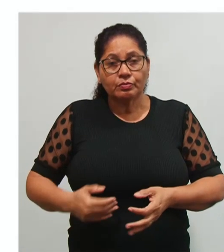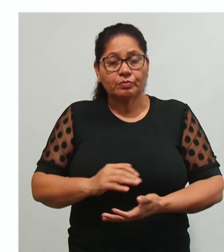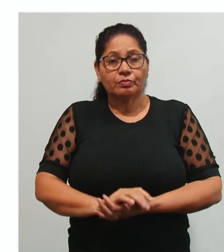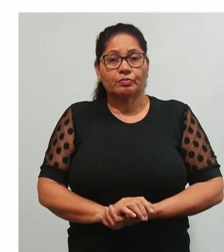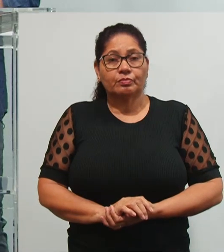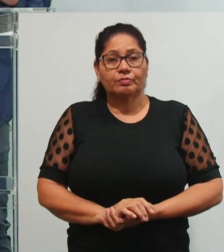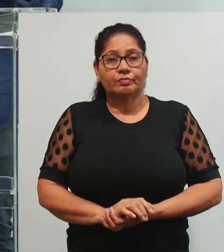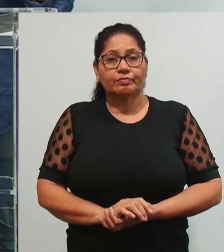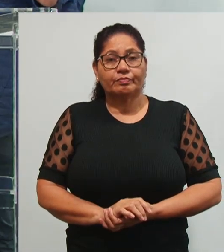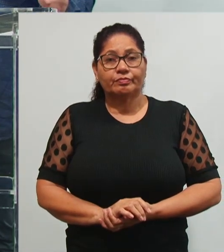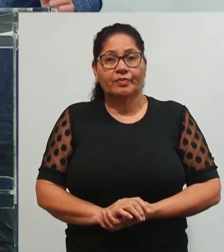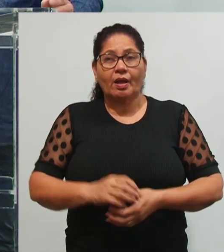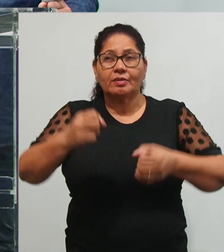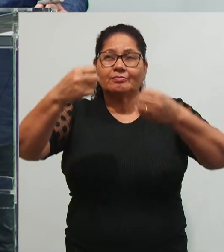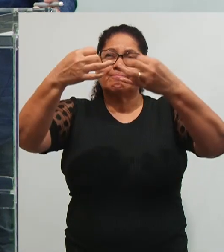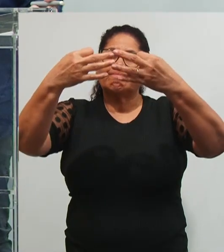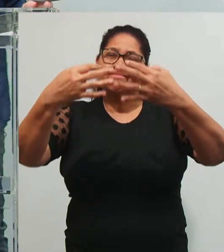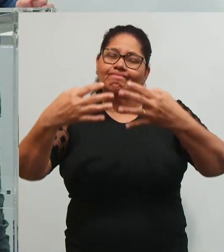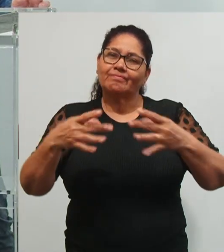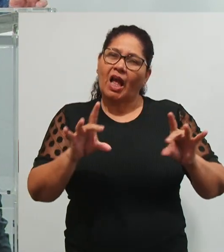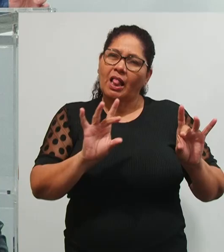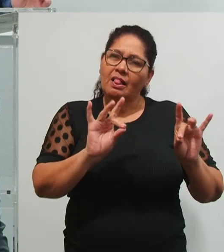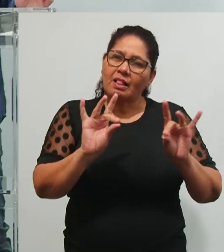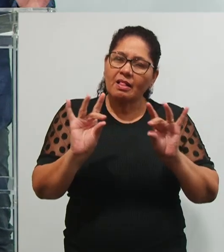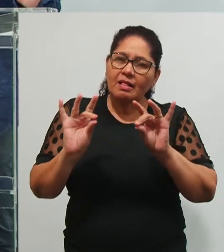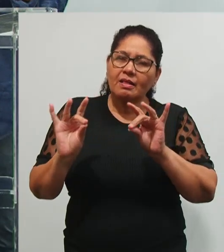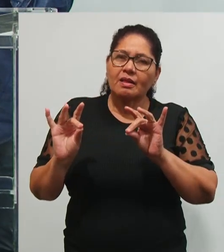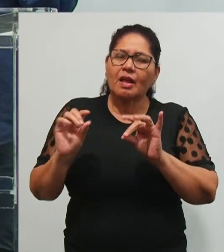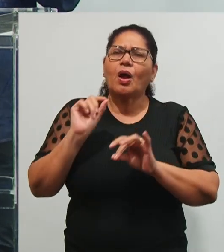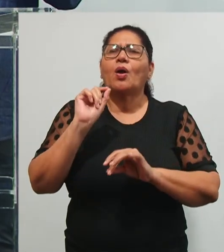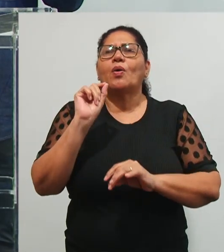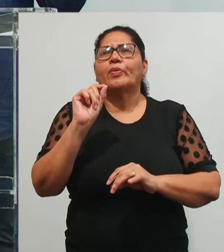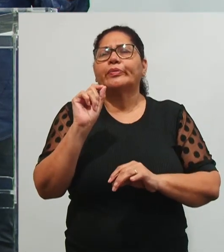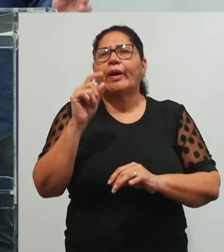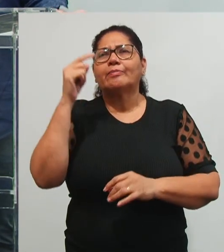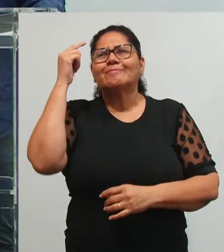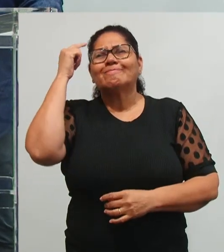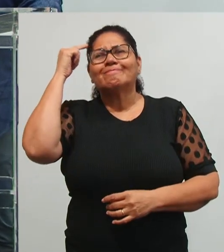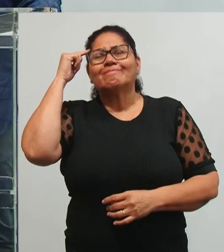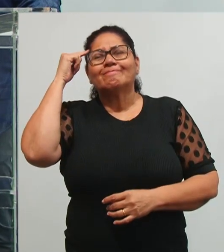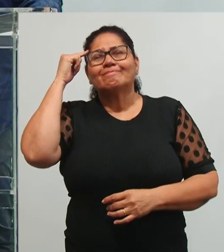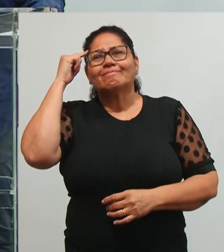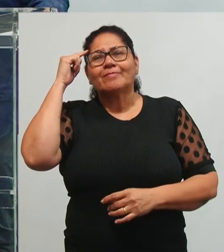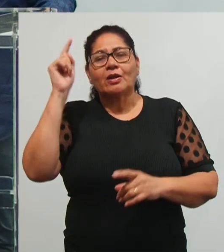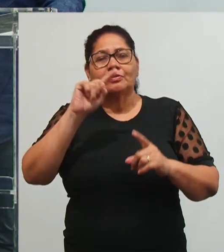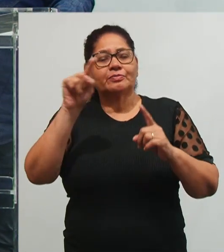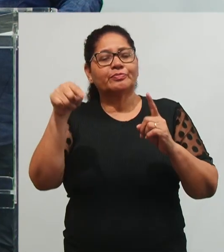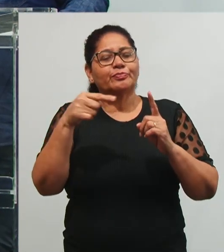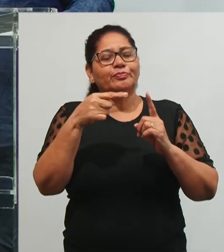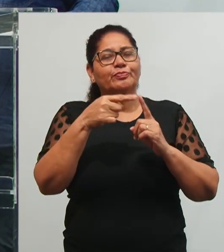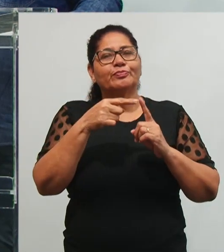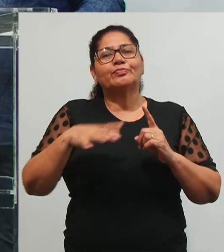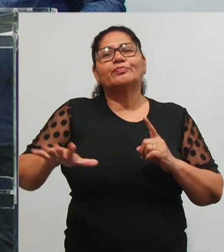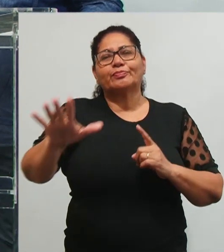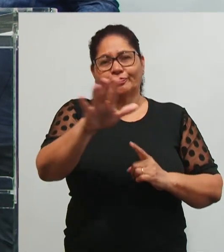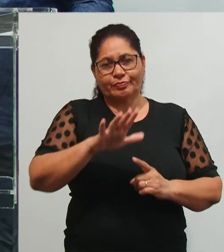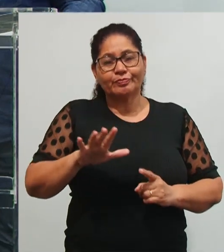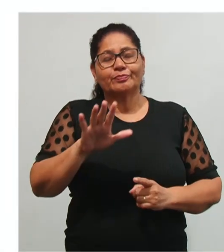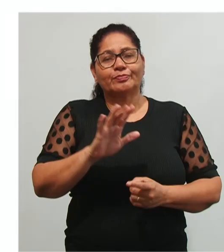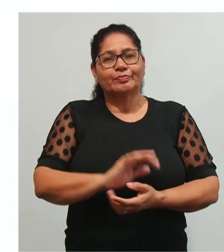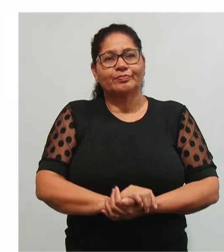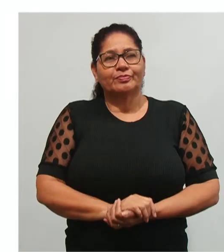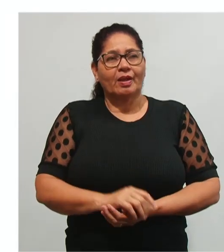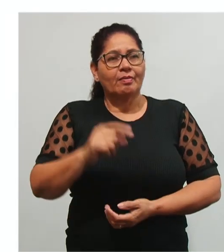Então, gostaria de explicar um pouquinho para vocês o que nós pensamos com esse objetivo geral. Nós pensamos